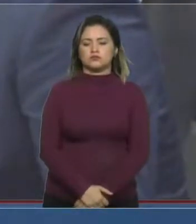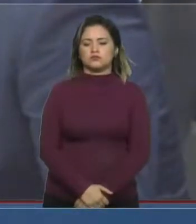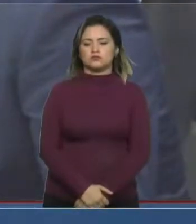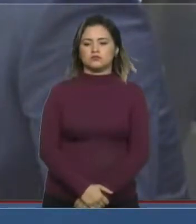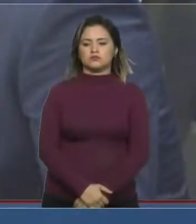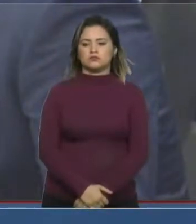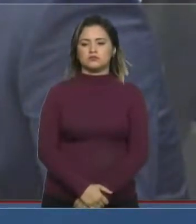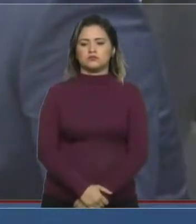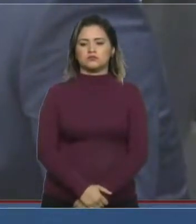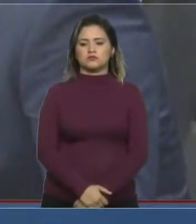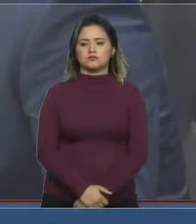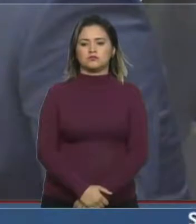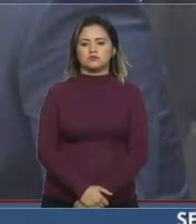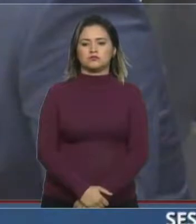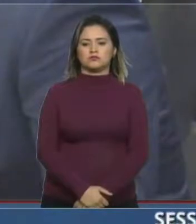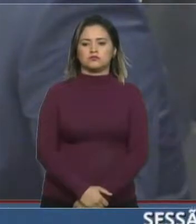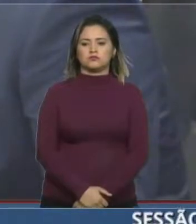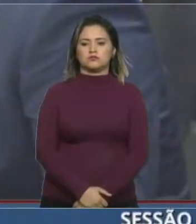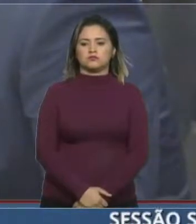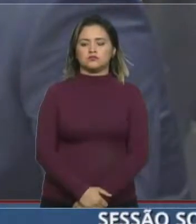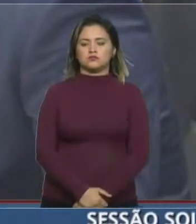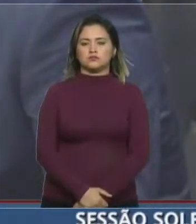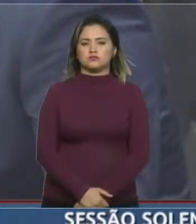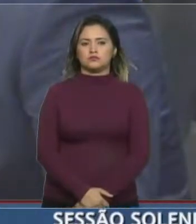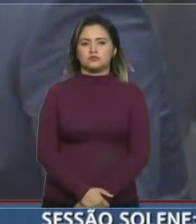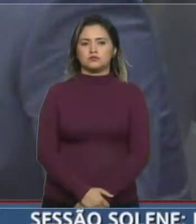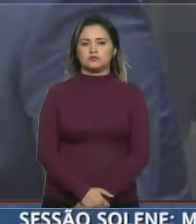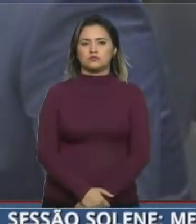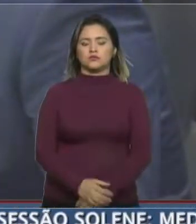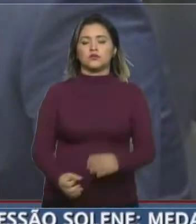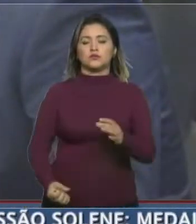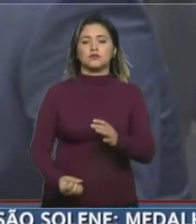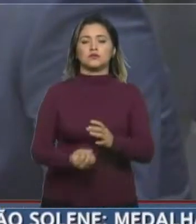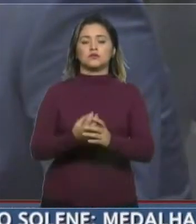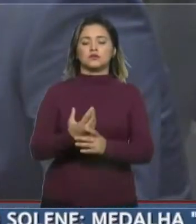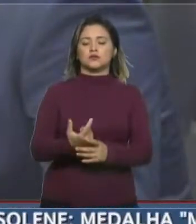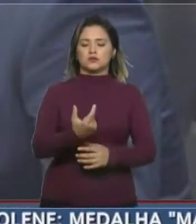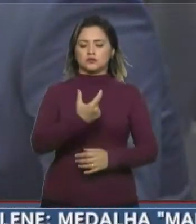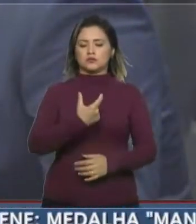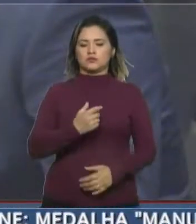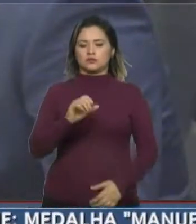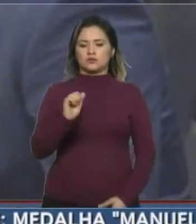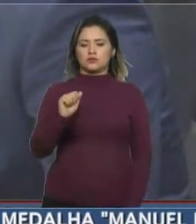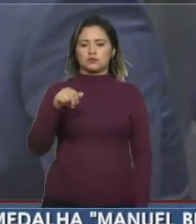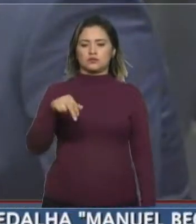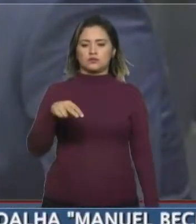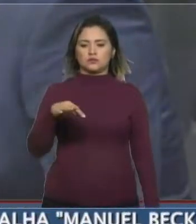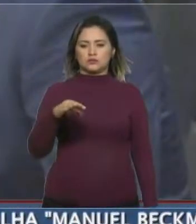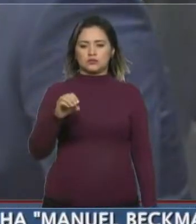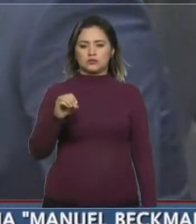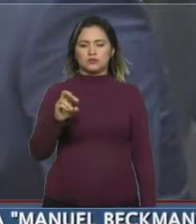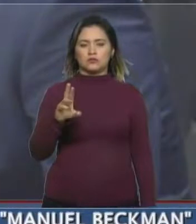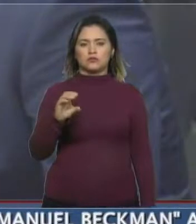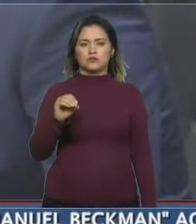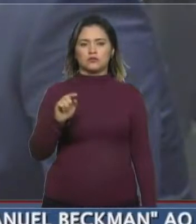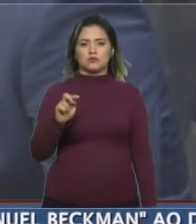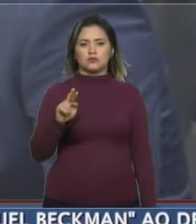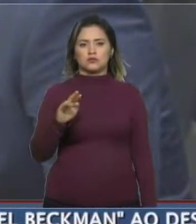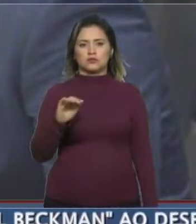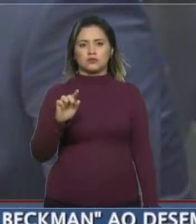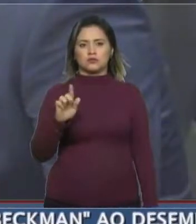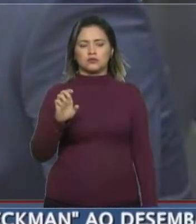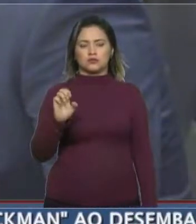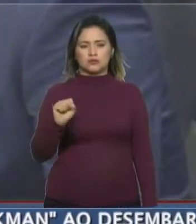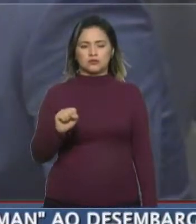estilizador da nova formatação da mais alta medalha do Poder Judiciário, Antônio Rodrigues Veloso, construiu inúmeros fóruns, sem que existisse